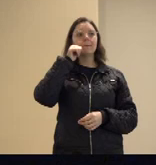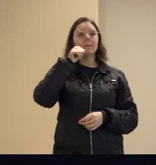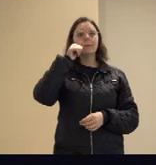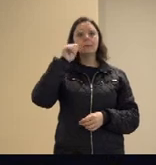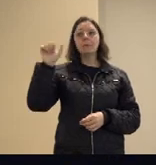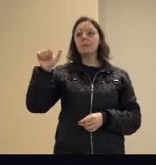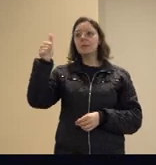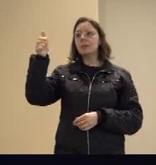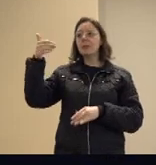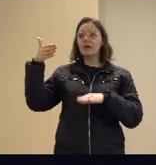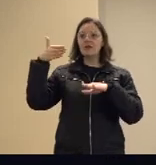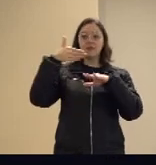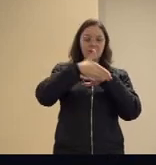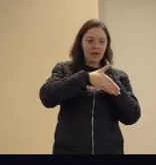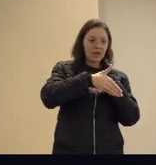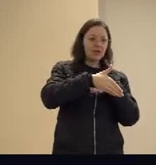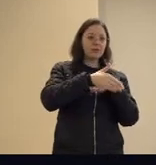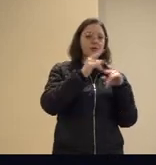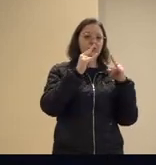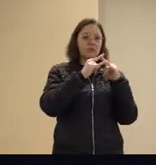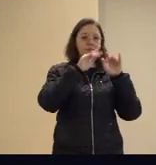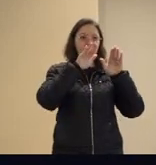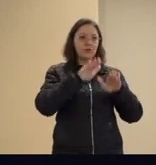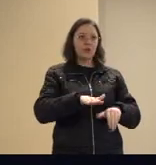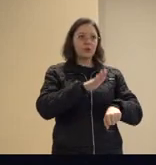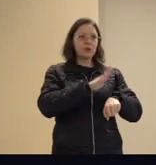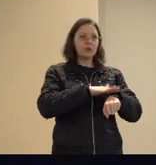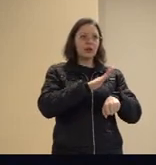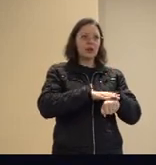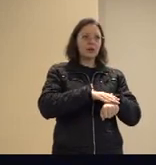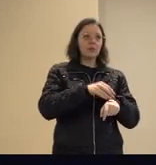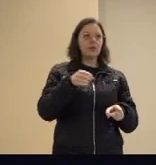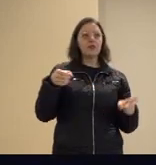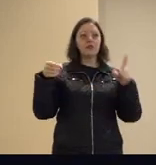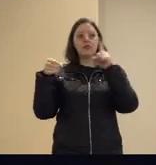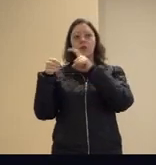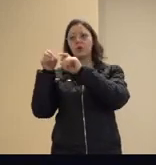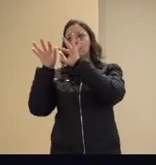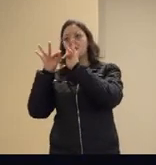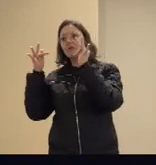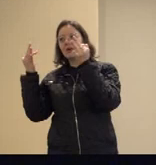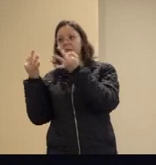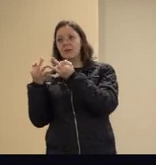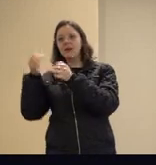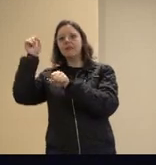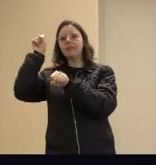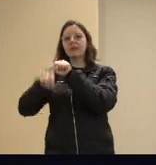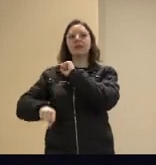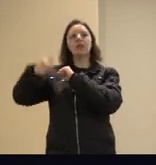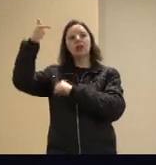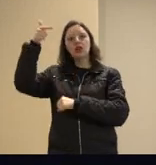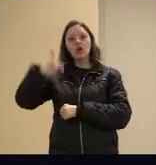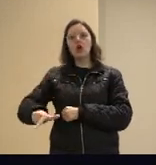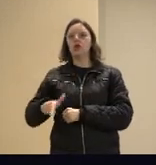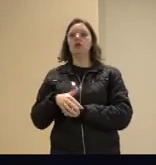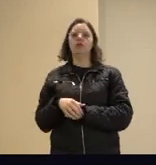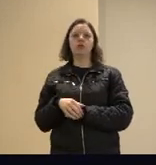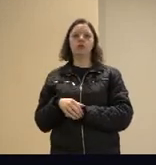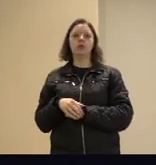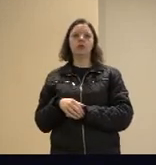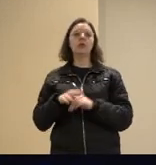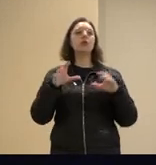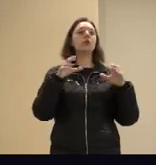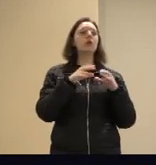vez na instituição, ficou um tempo, depois voltou e novamente violentada. As equipes de apoio